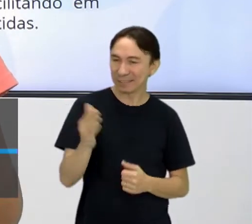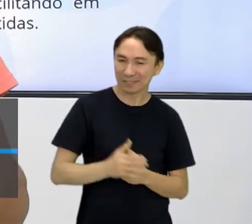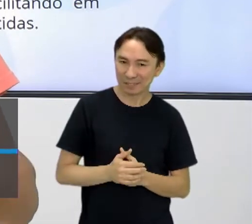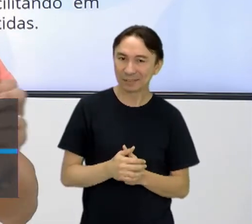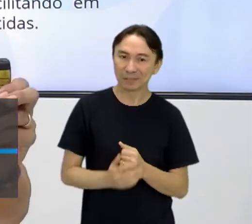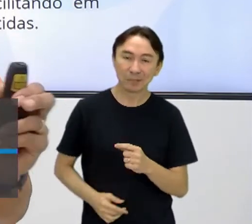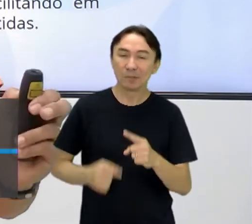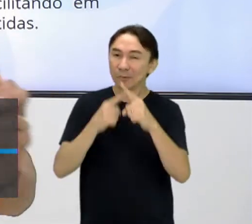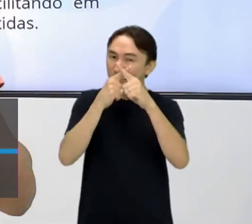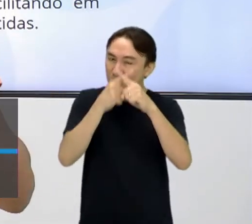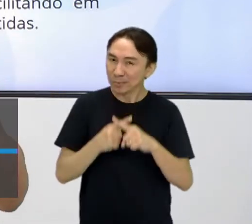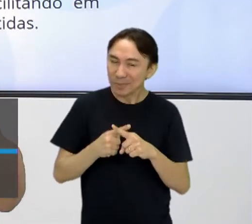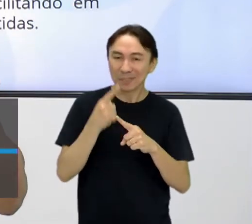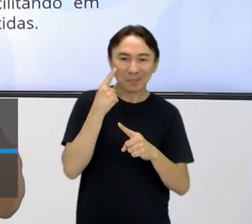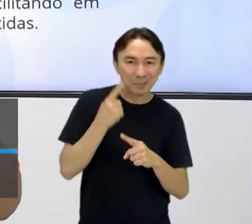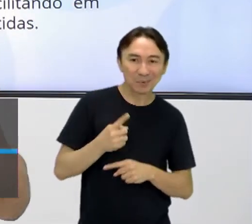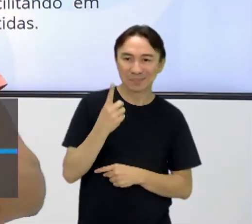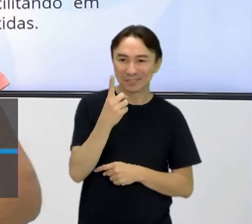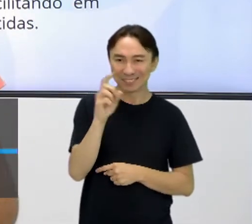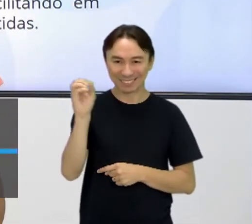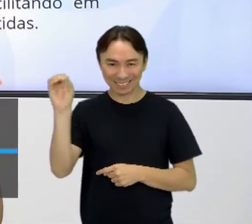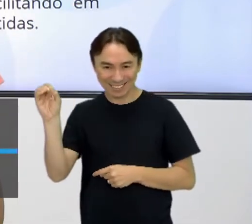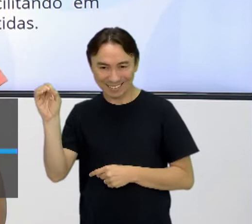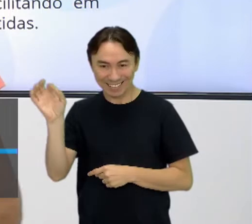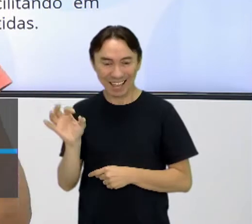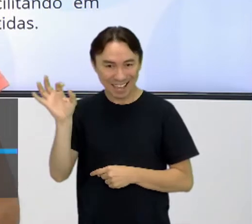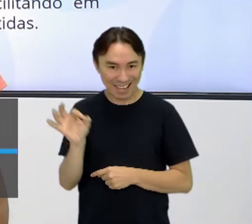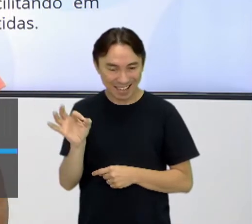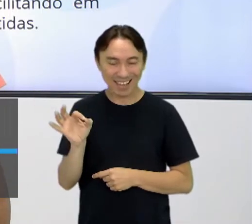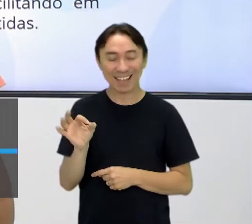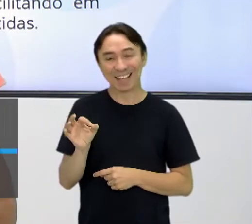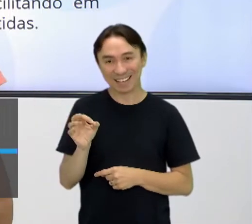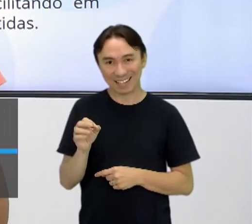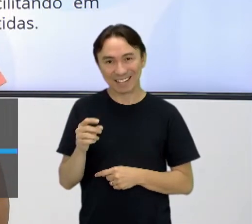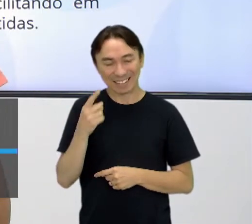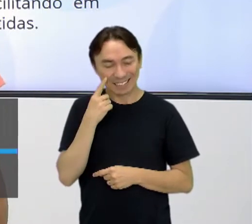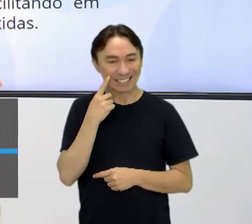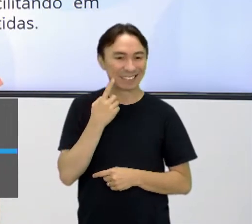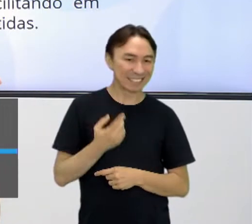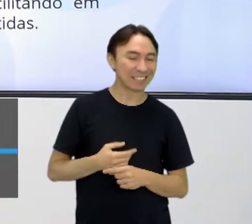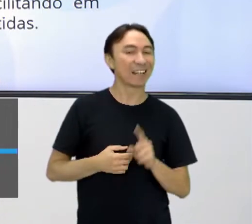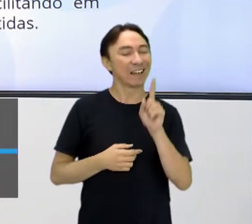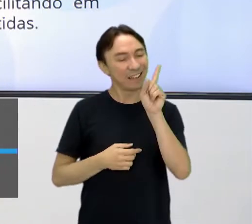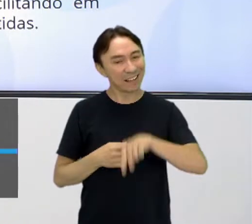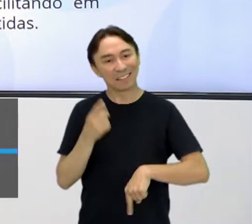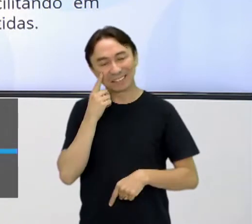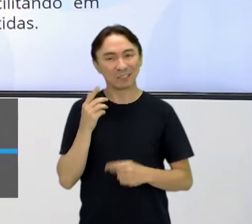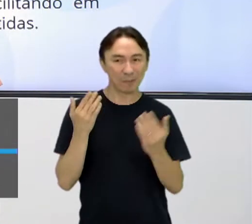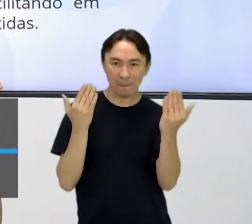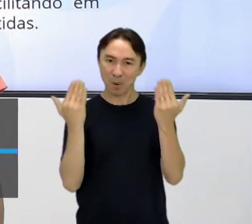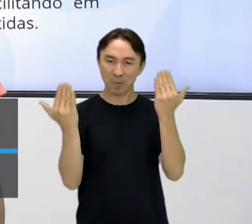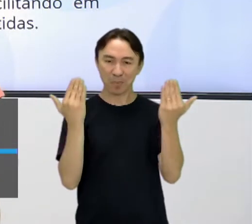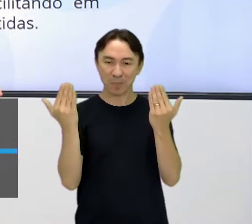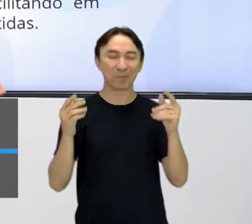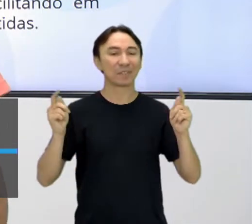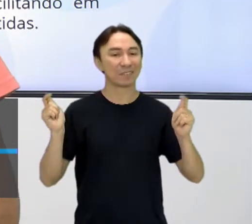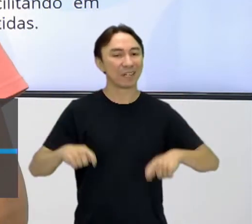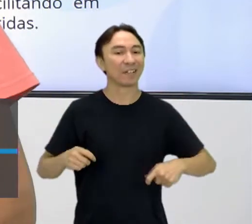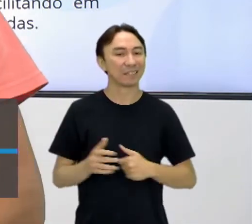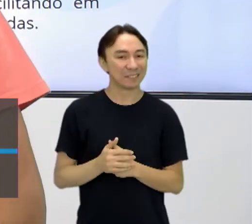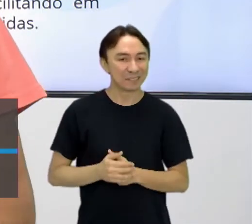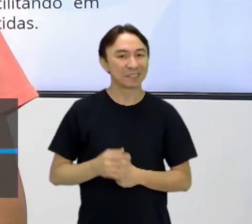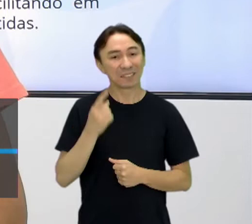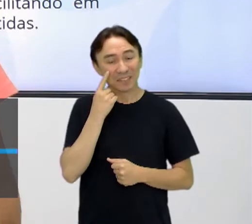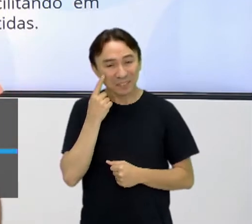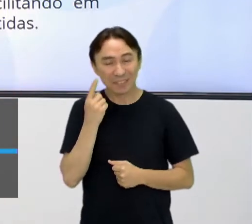você adquire o quê? Você adquire o parâmetro para as comparações. Muito, muito importante, tá ok? Você percebe que o professor Osmar fala que